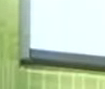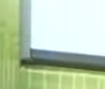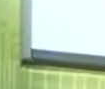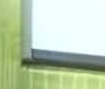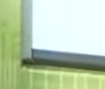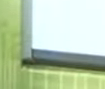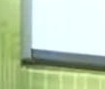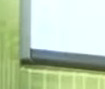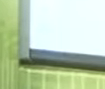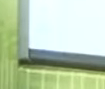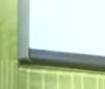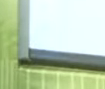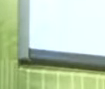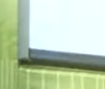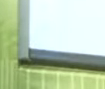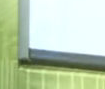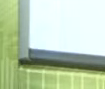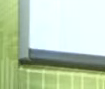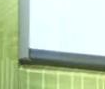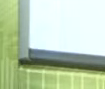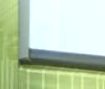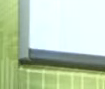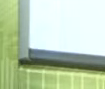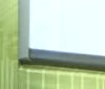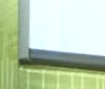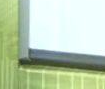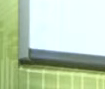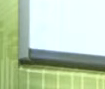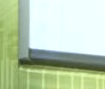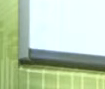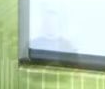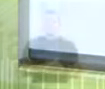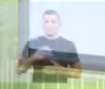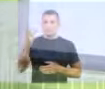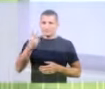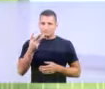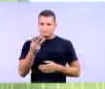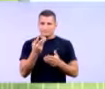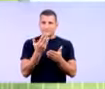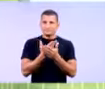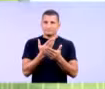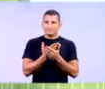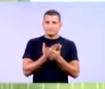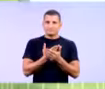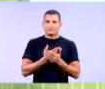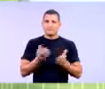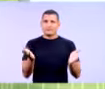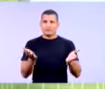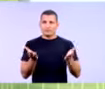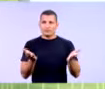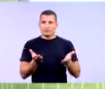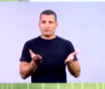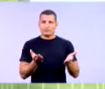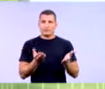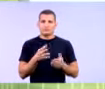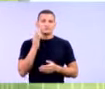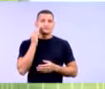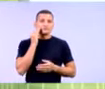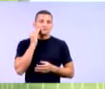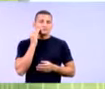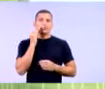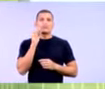Olá, boa noite a você que nos assiste. E hoje, estamos na nossa terceira teleaula e abordaremos sobre um pouquinho de